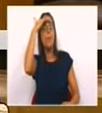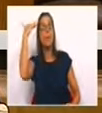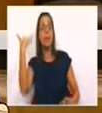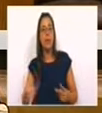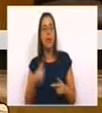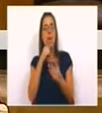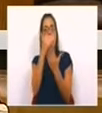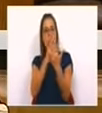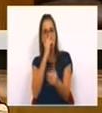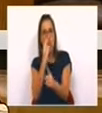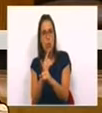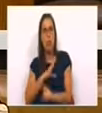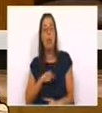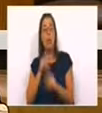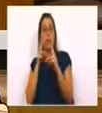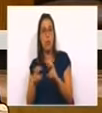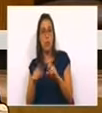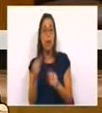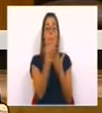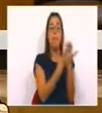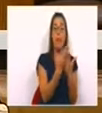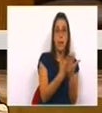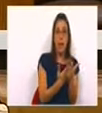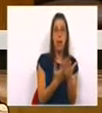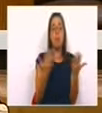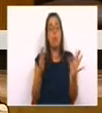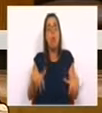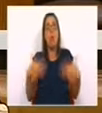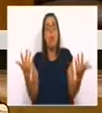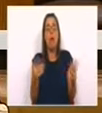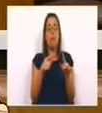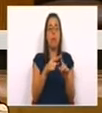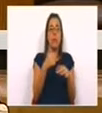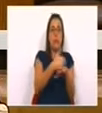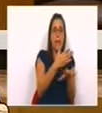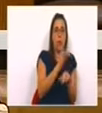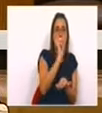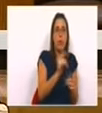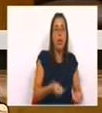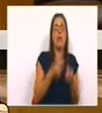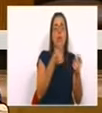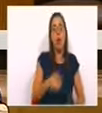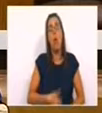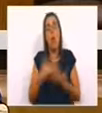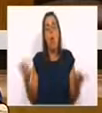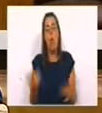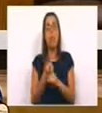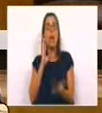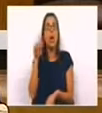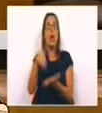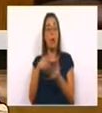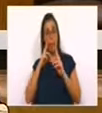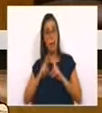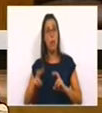dificuldades de alinhamento mútuo entre o mundo da investigação e o mercado, seja pela alocação setorial do investimento, ou ainda porque os resultados